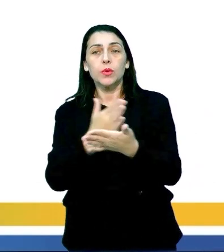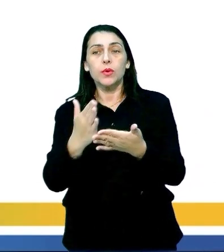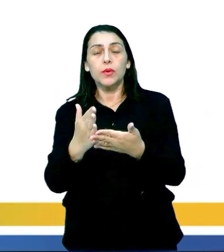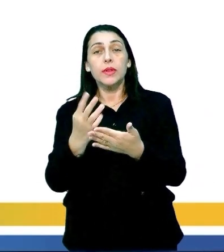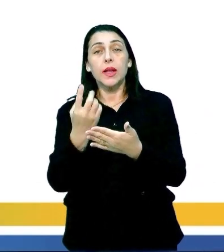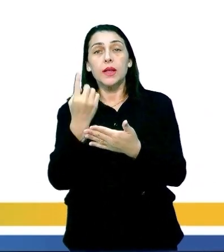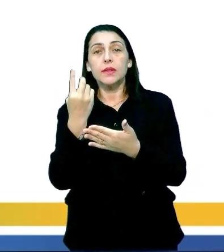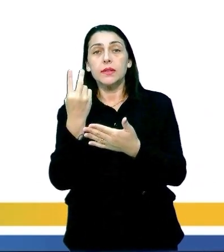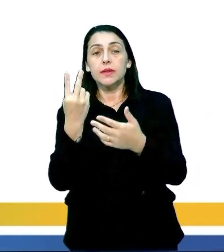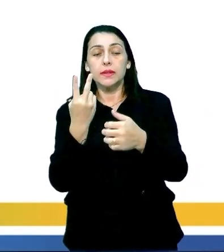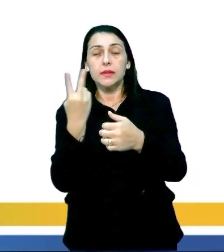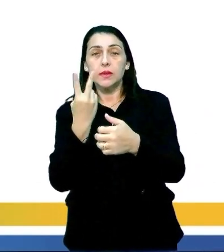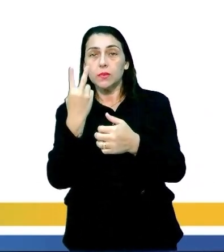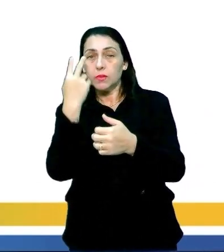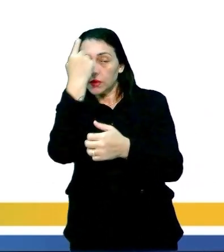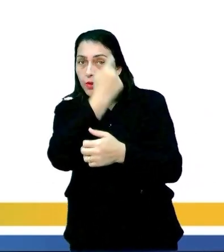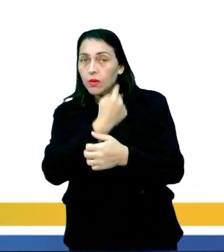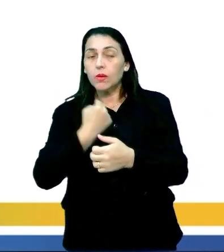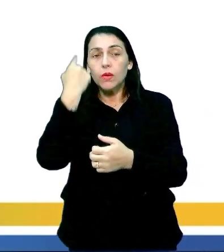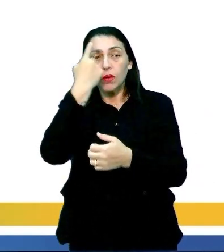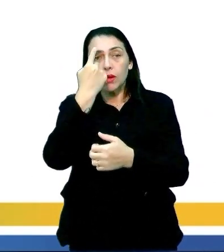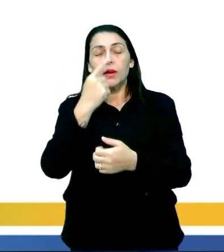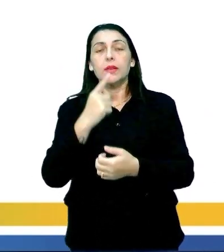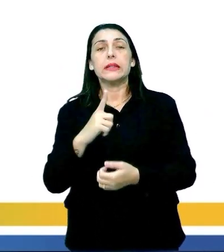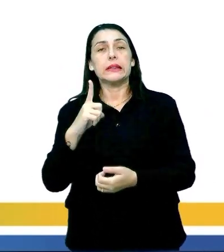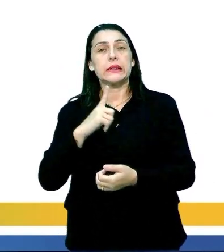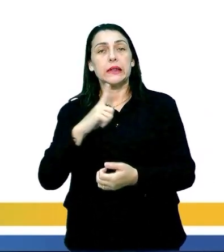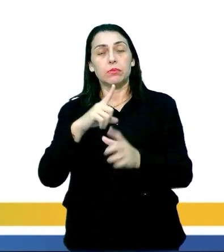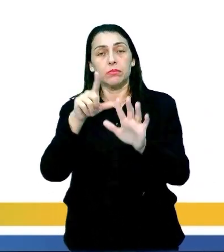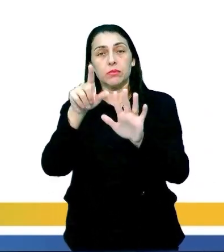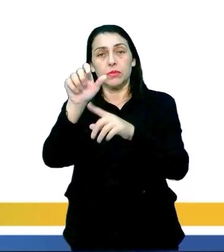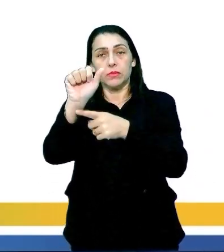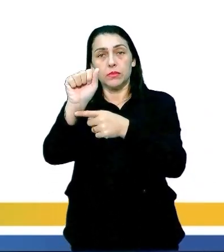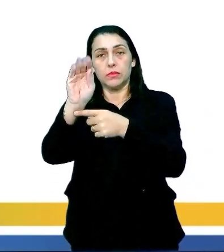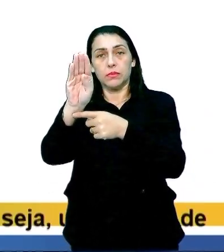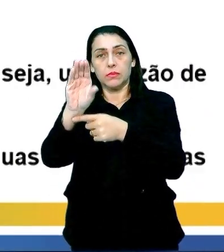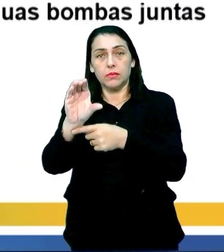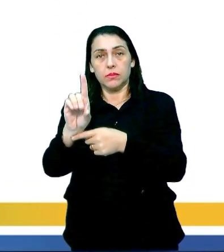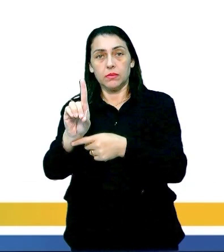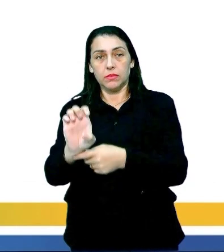da segunda hora? Nós temos aí 5 alternativas.